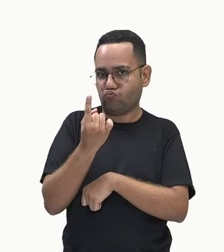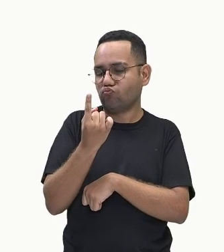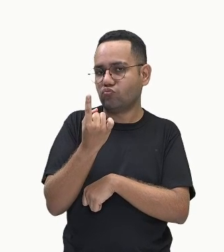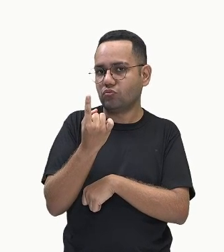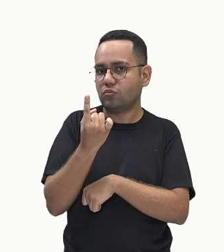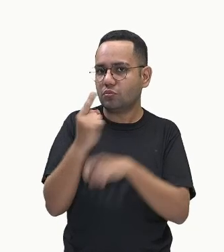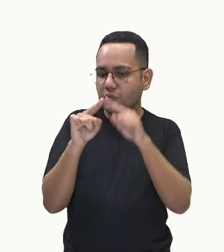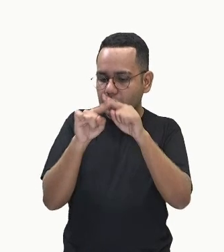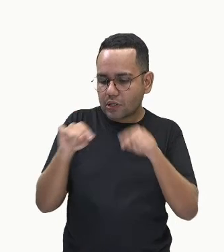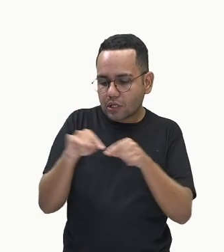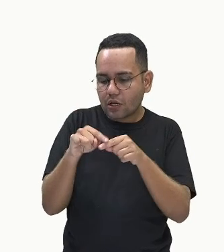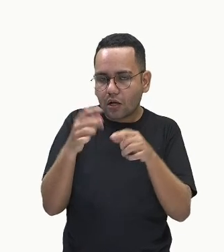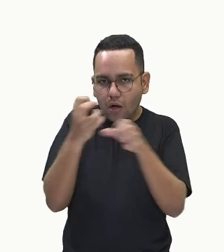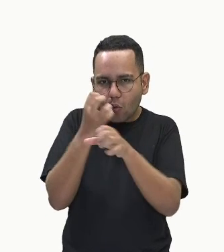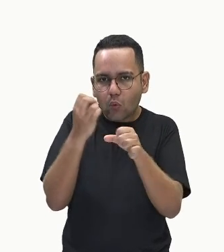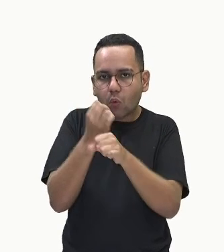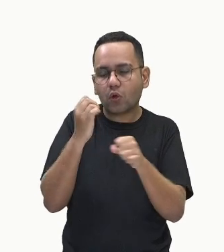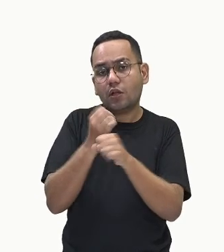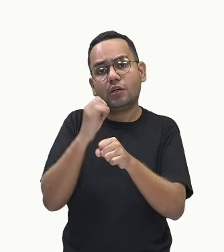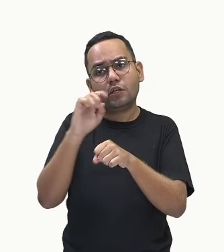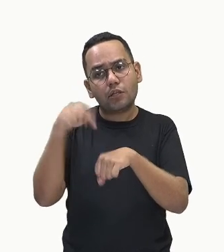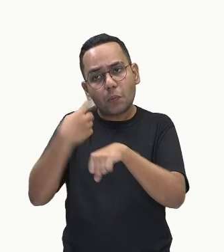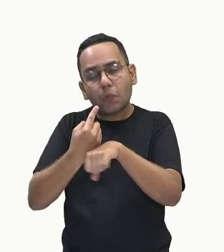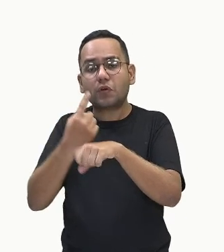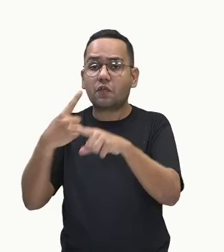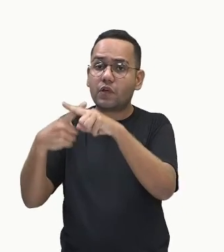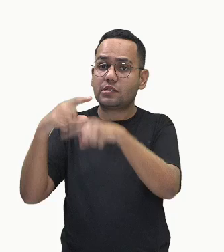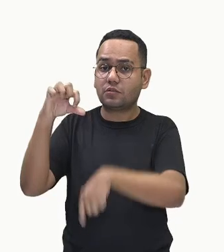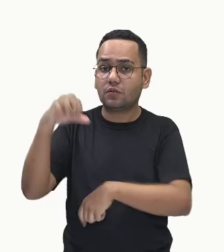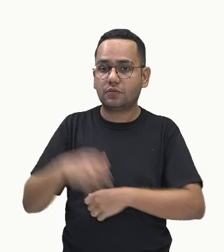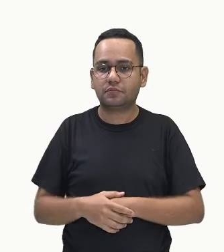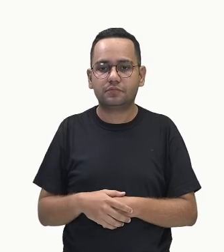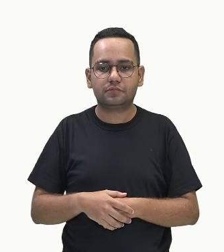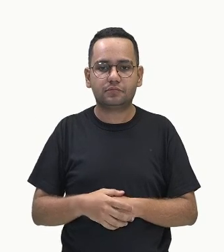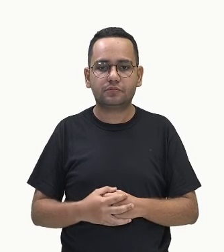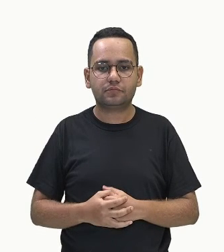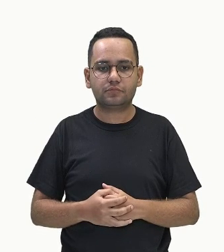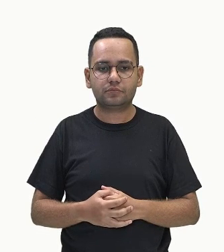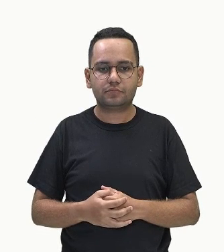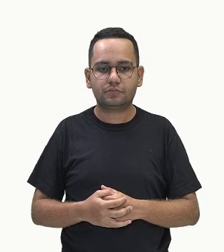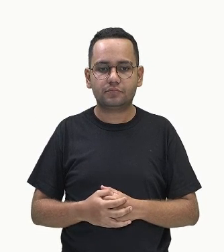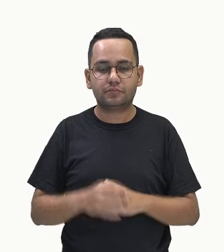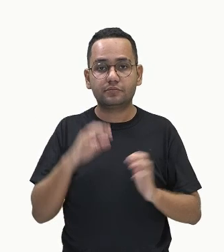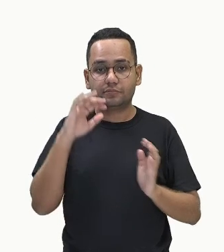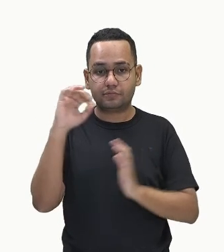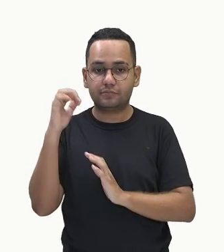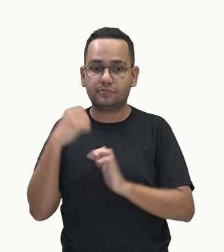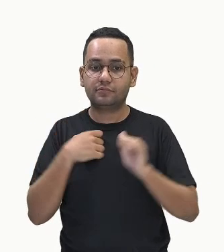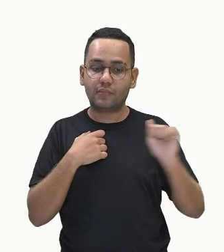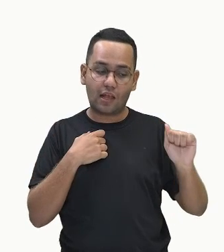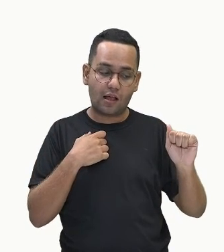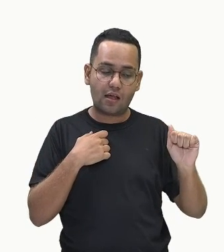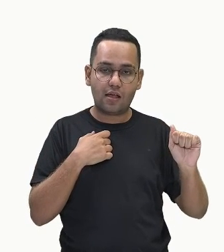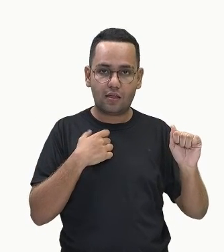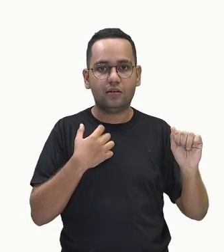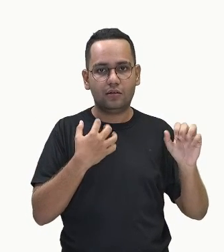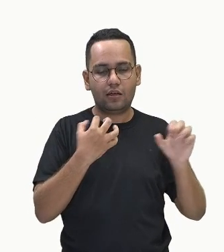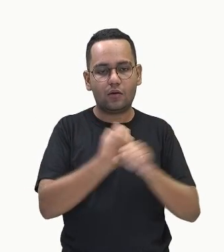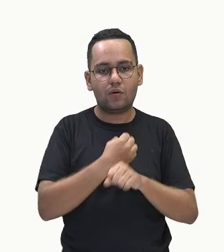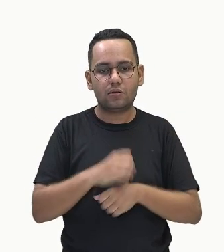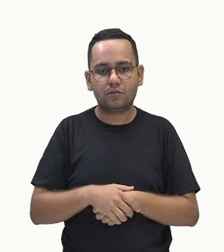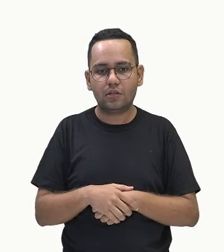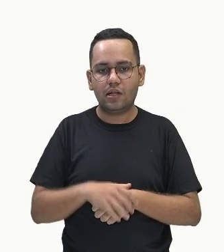E multiplicar por 9. Então, eu vou fazer isso, ó. A área desse eneágono é igual